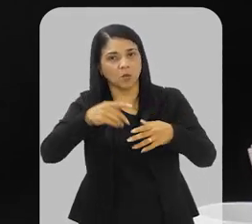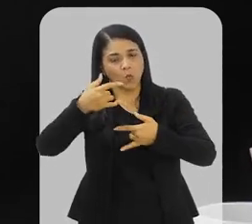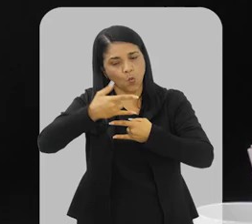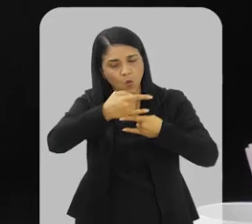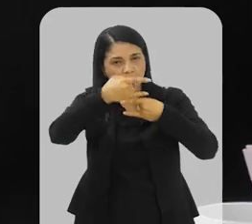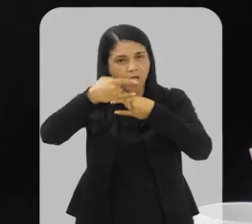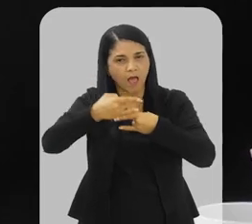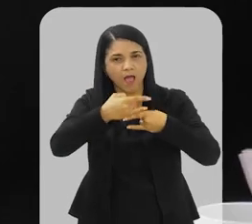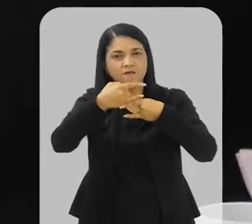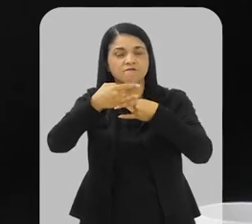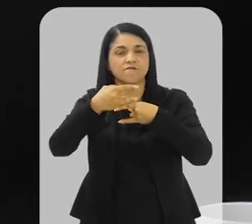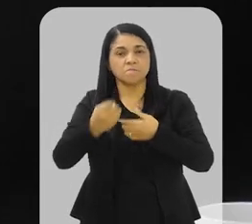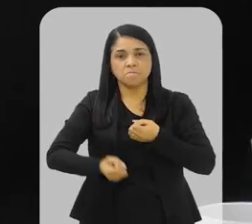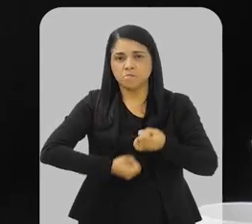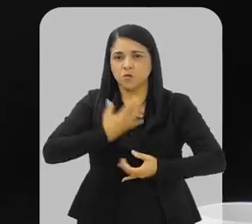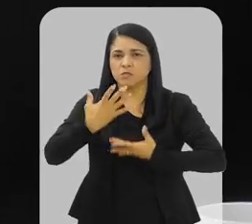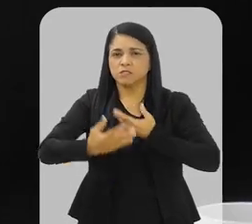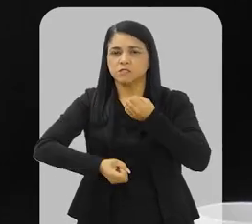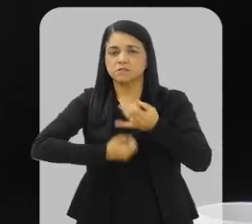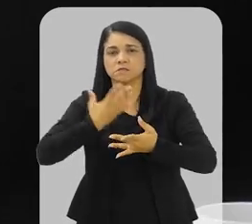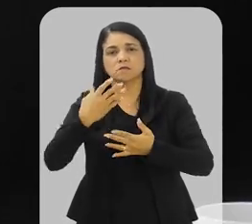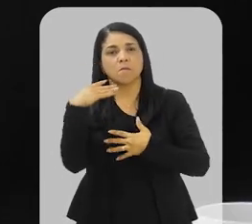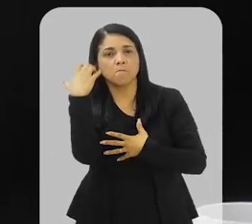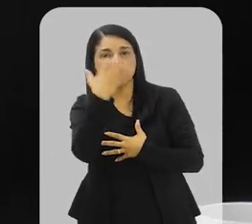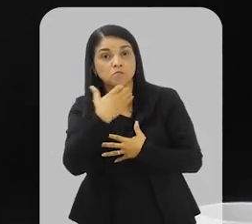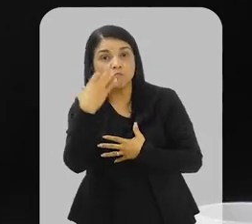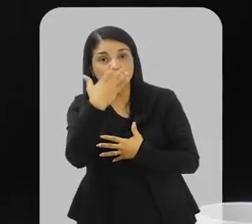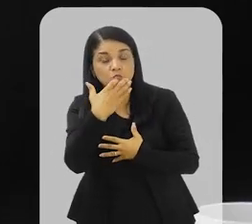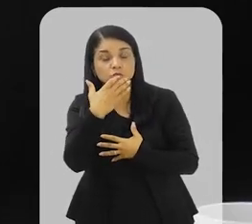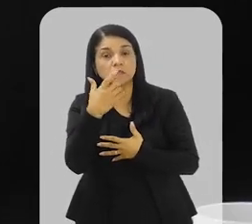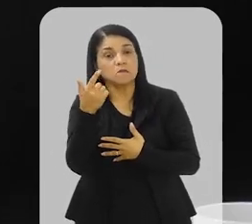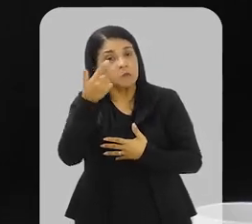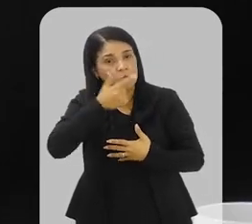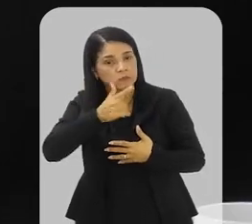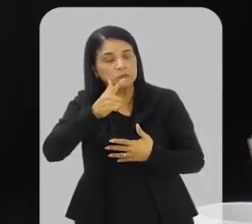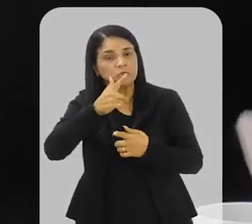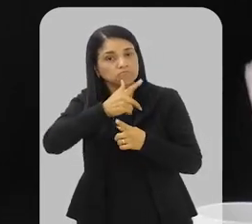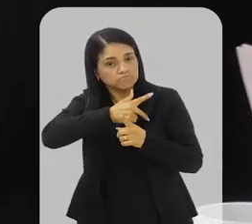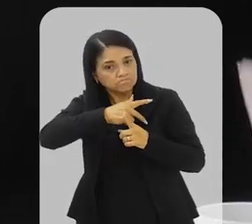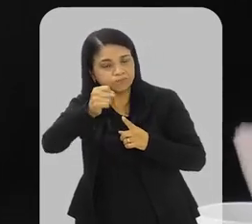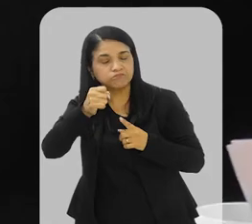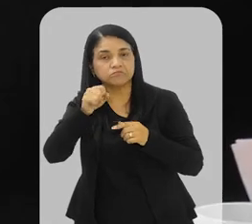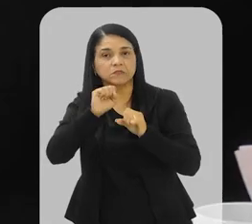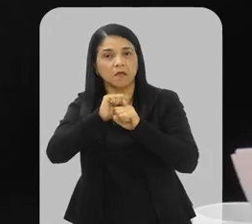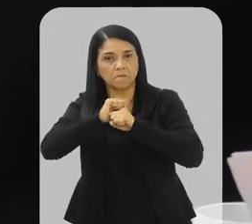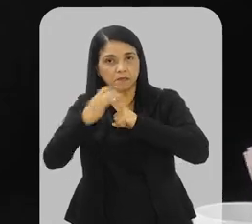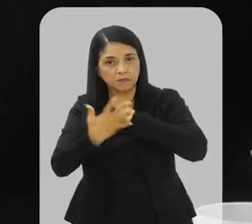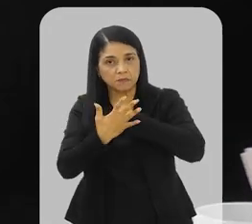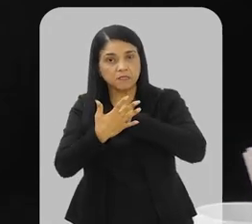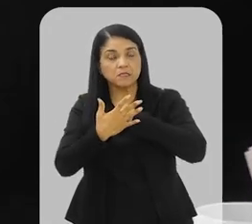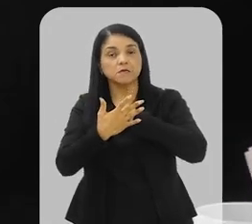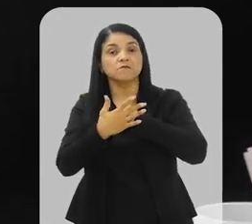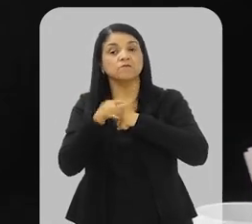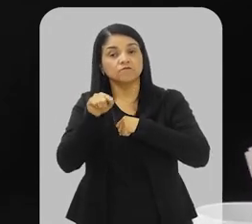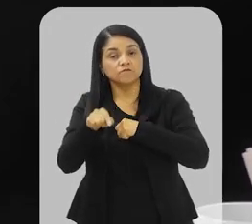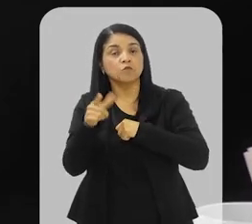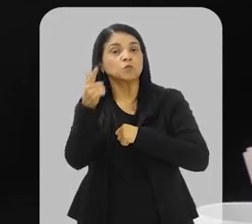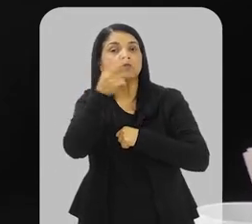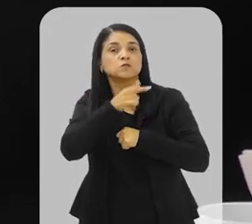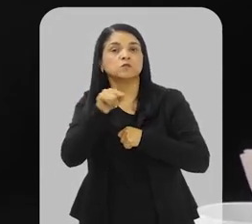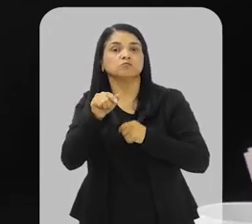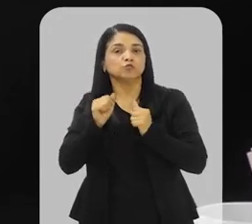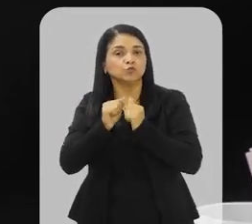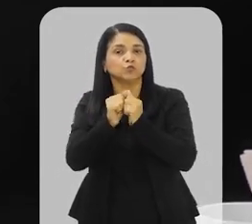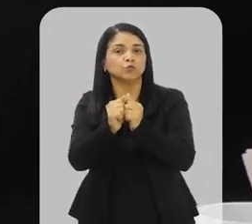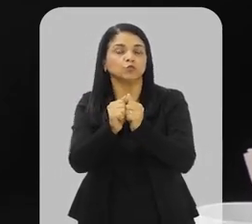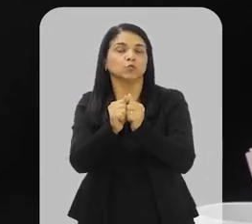em casa com espetáculos em lives com música com poesia quem conseguiu sair da pandemia saiu muito por conta dos